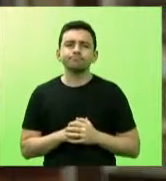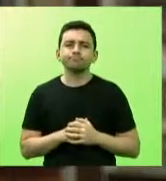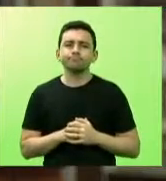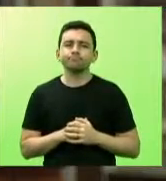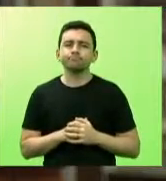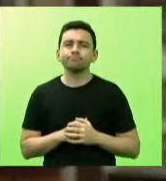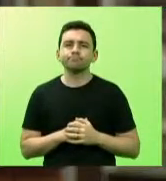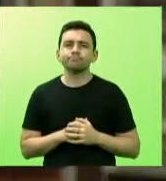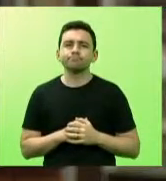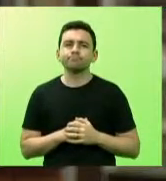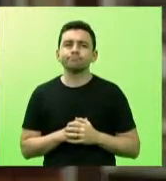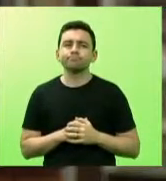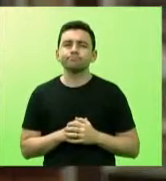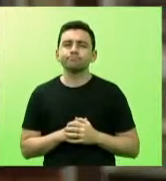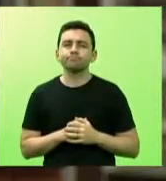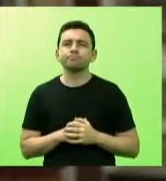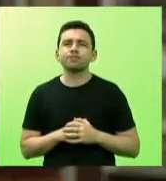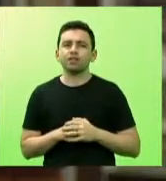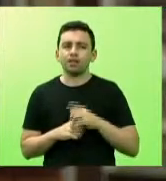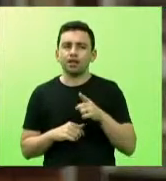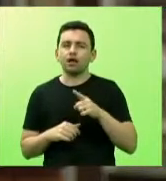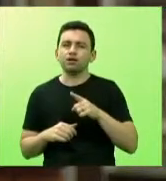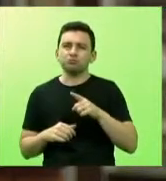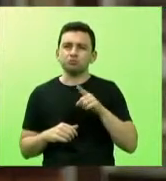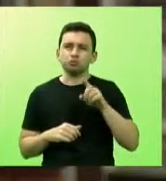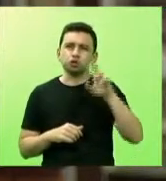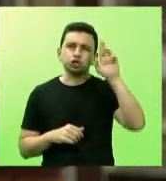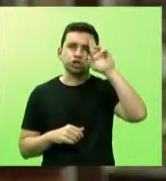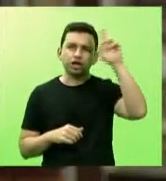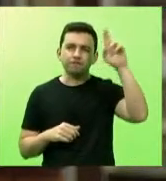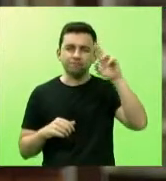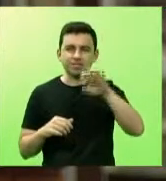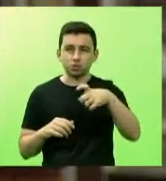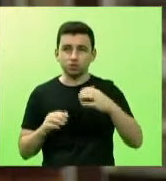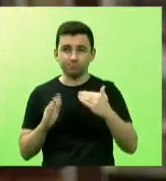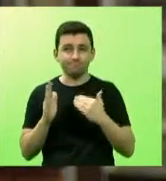maior do Executivo catarinense fez?